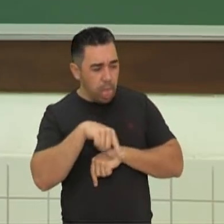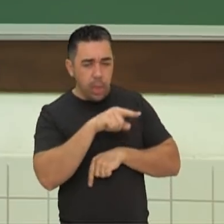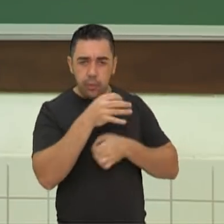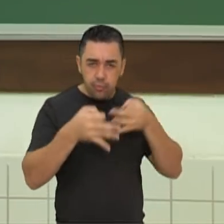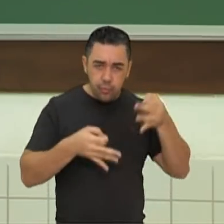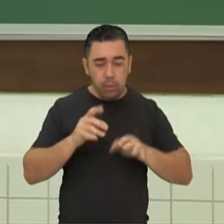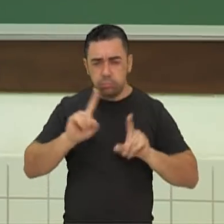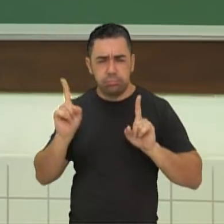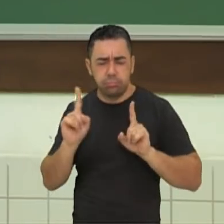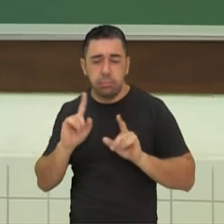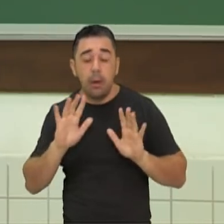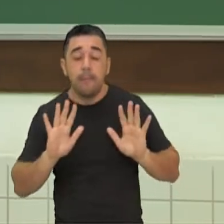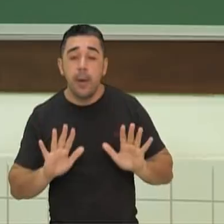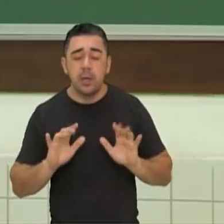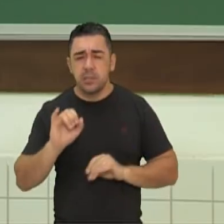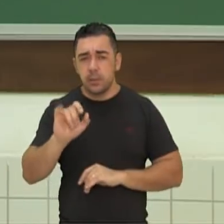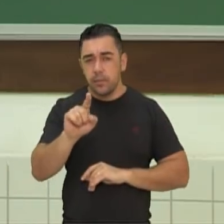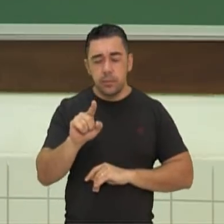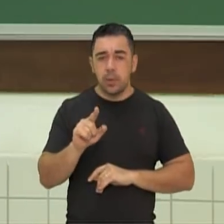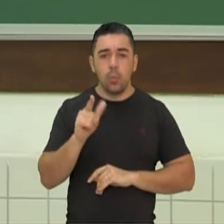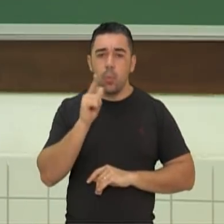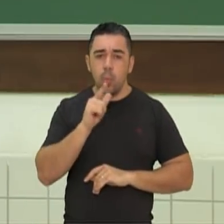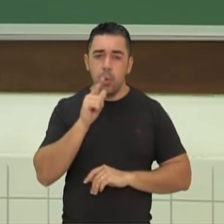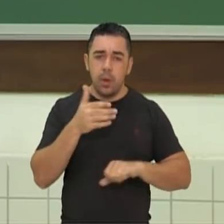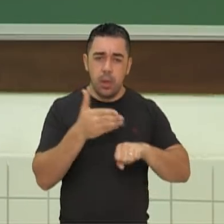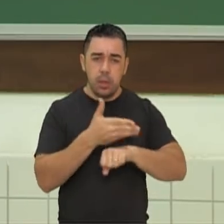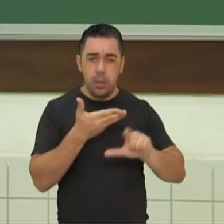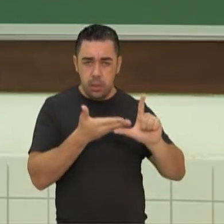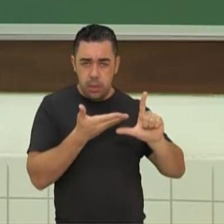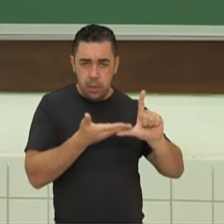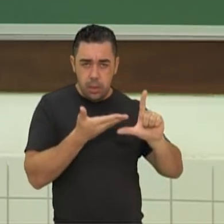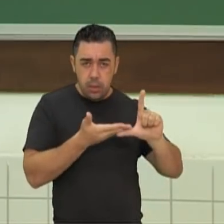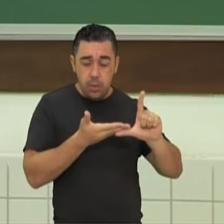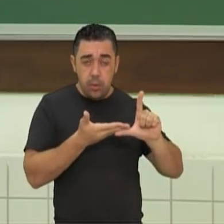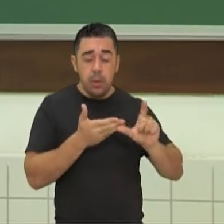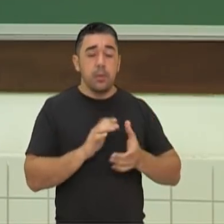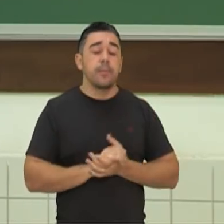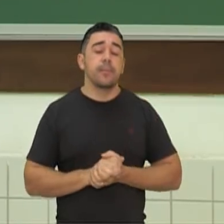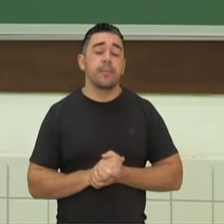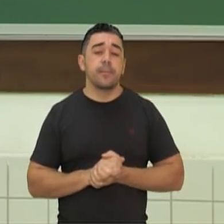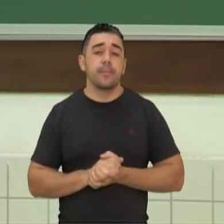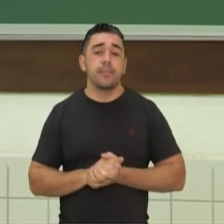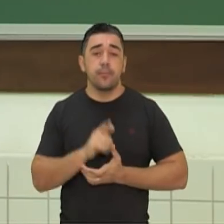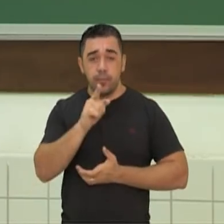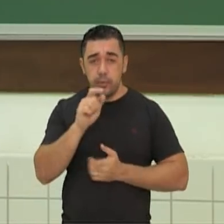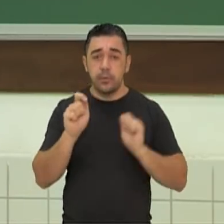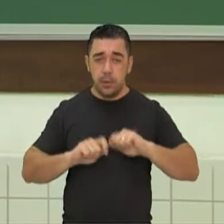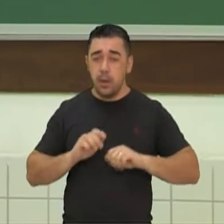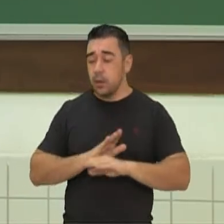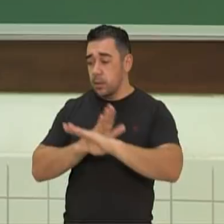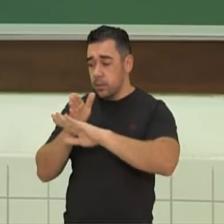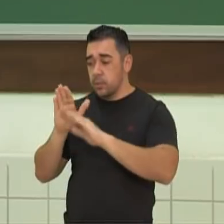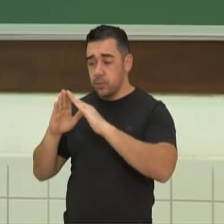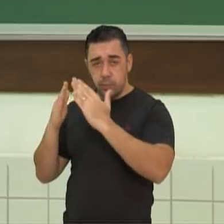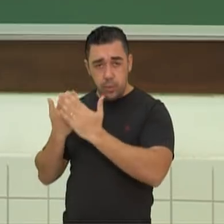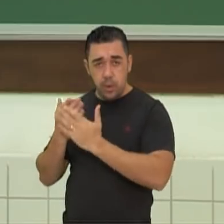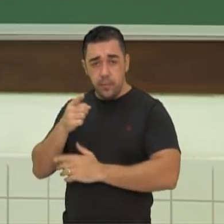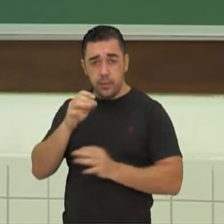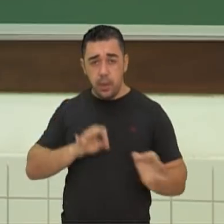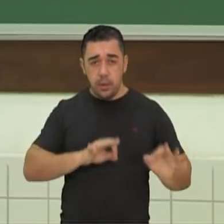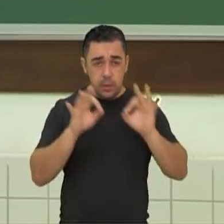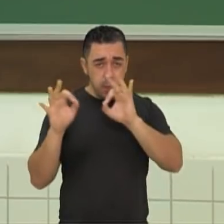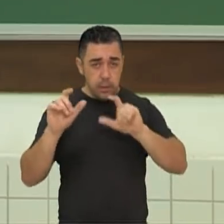estamos falando. Mas se por alguma razão você não está acessando o Classroom, né, e está assistindo às aulas